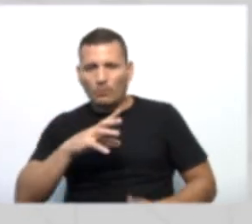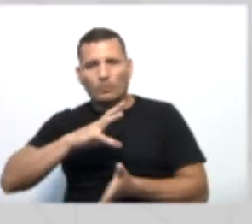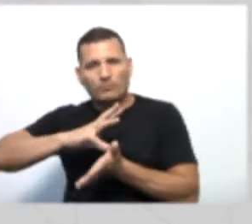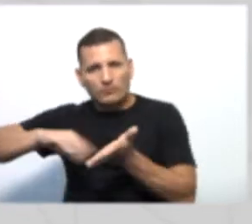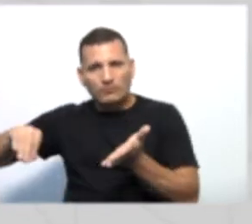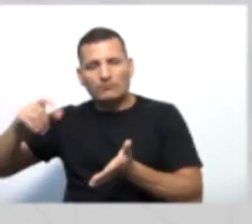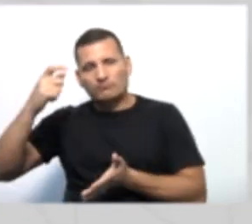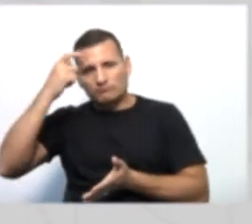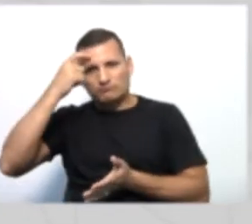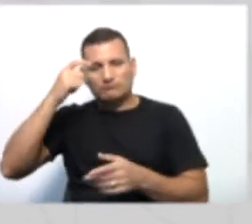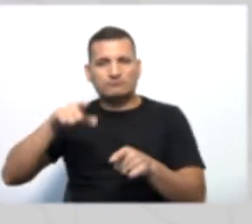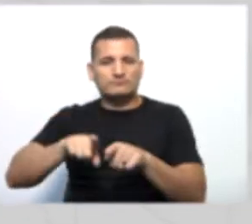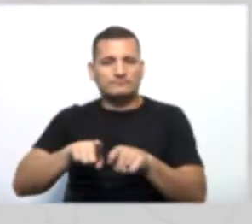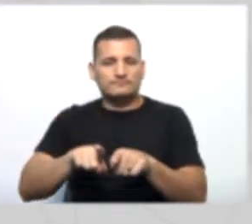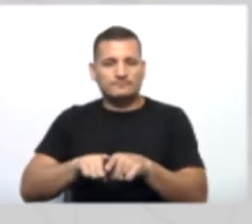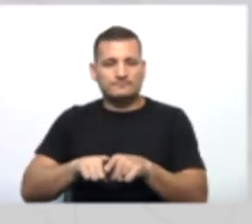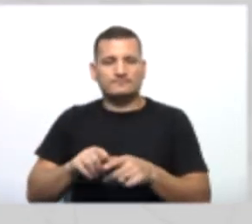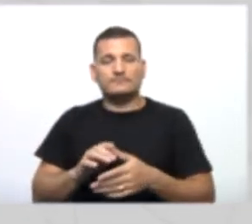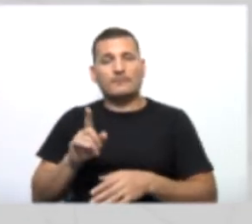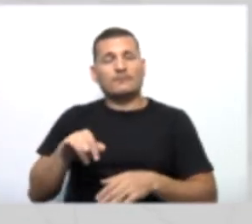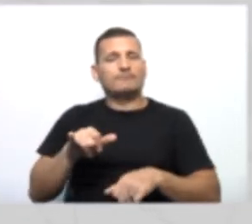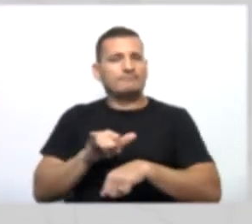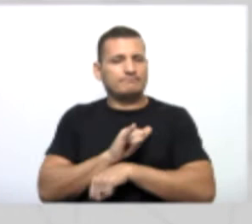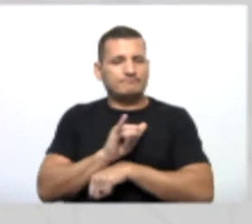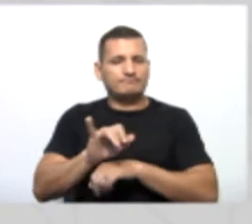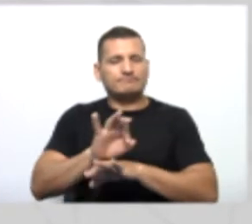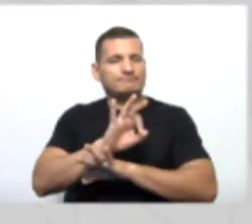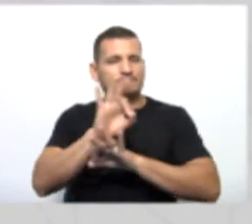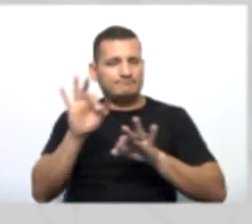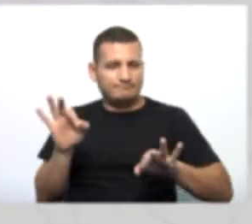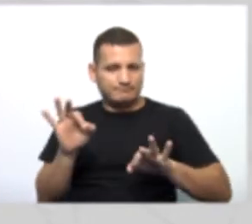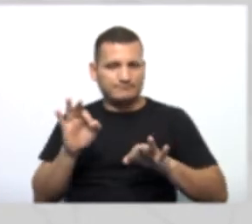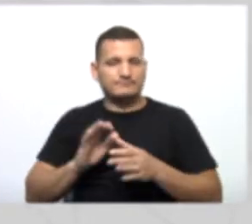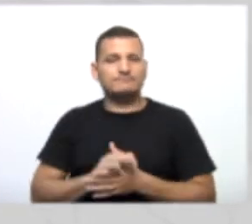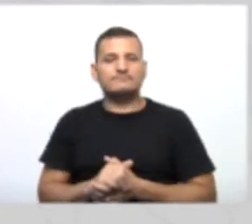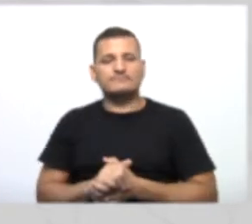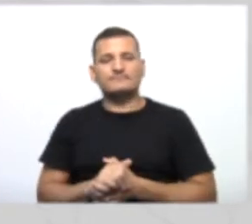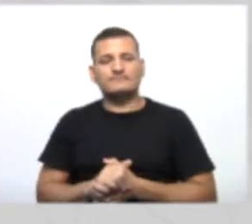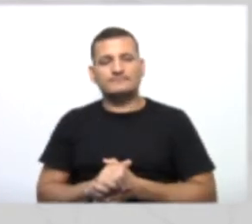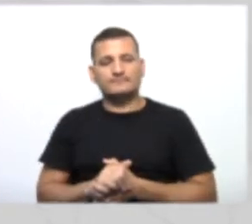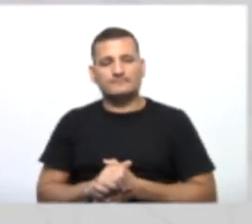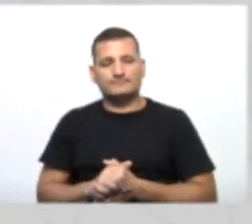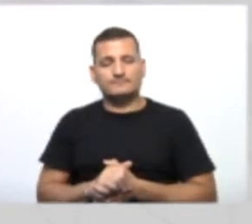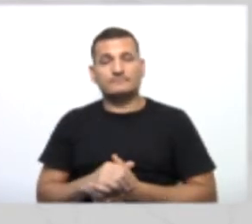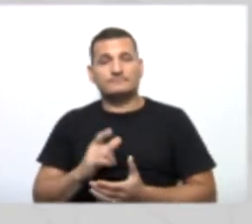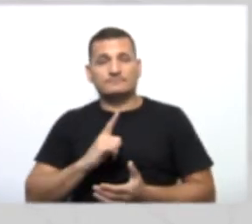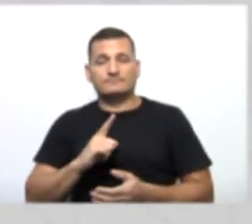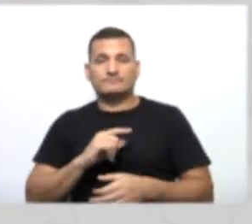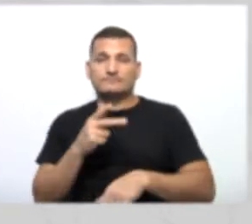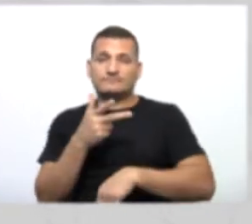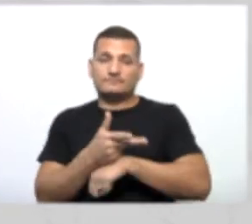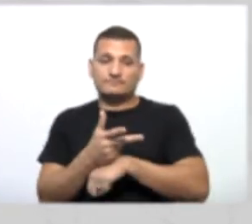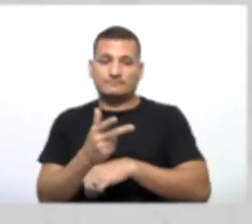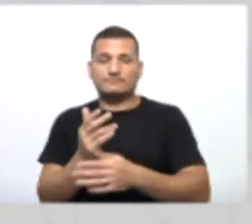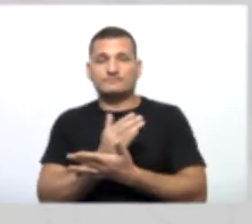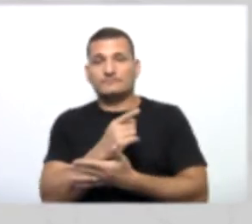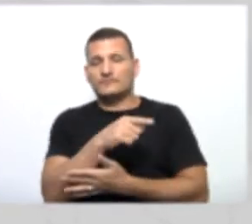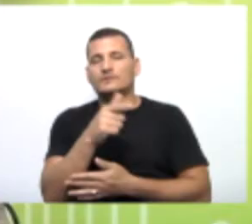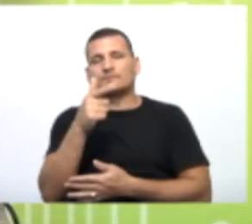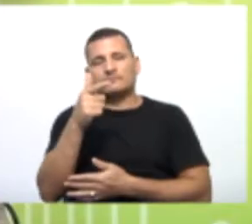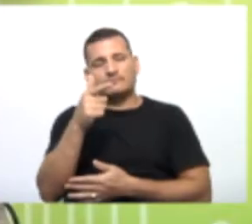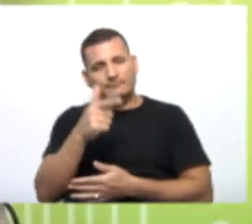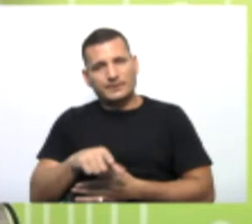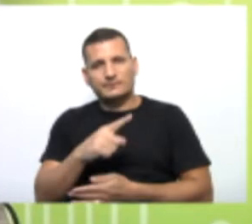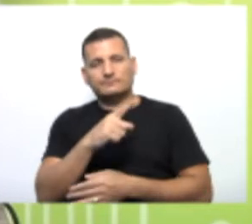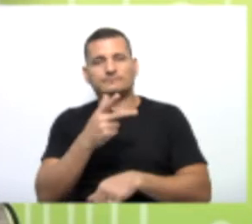o consciente coletivo. E é um marketing maravilhoso para as organizações, tá bom? Existem alguns vídeos interessantes, esse é mais um que eu